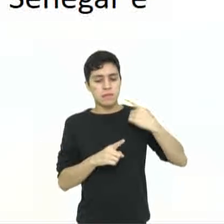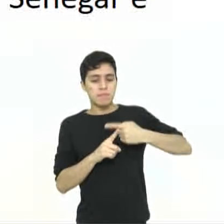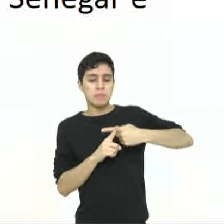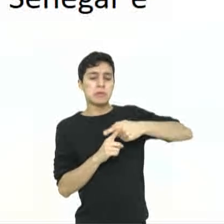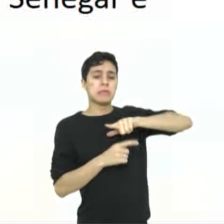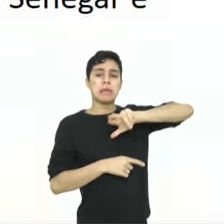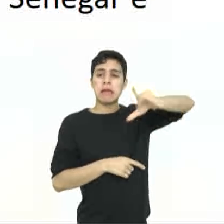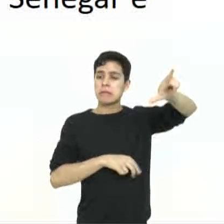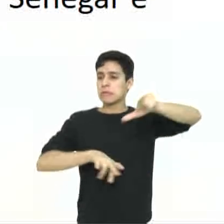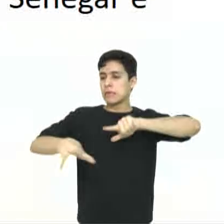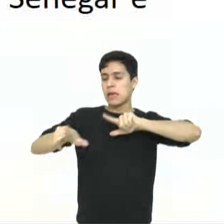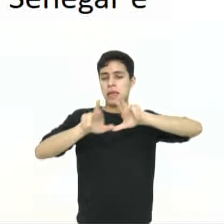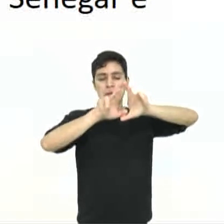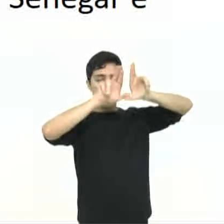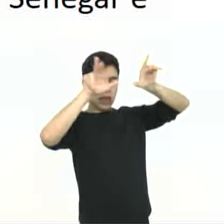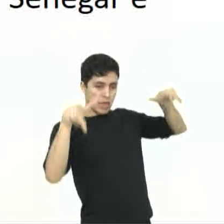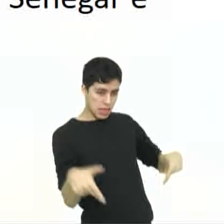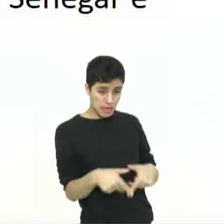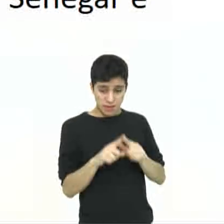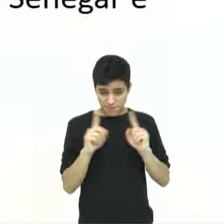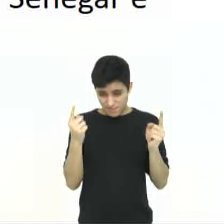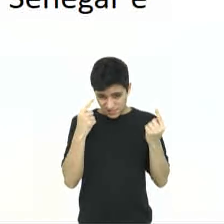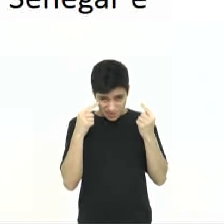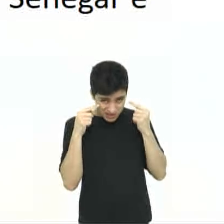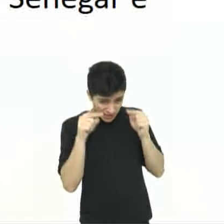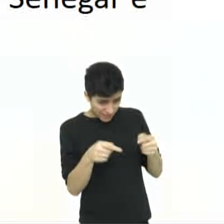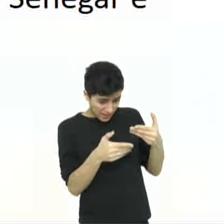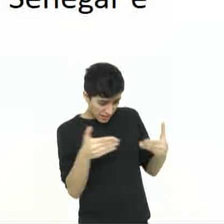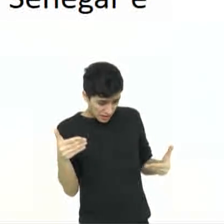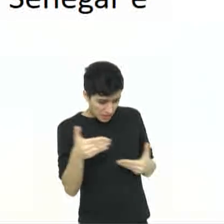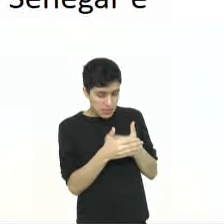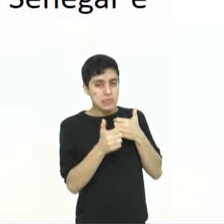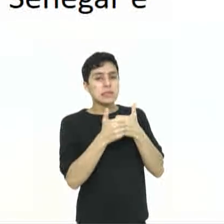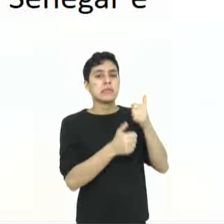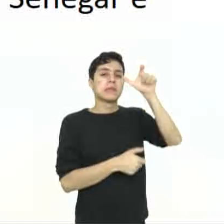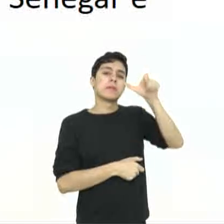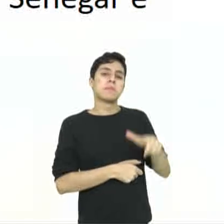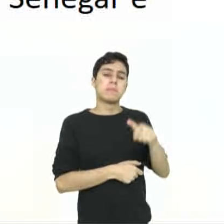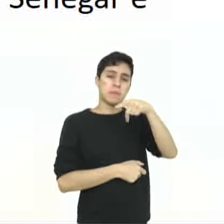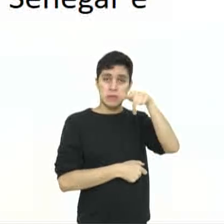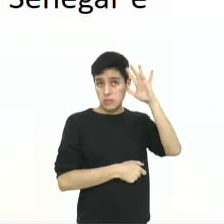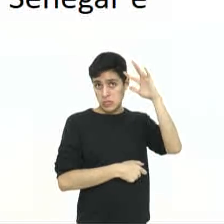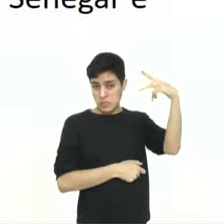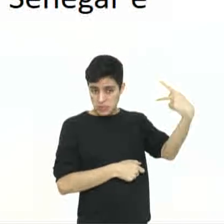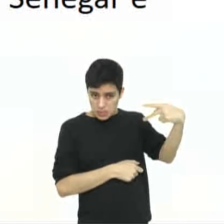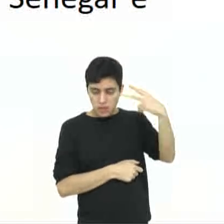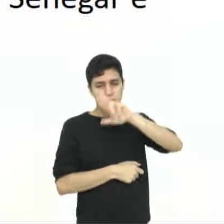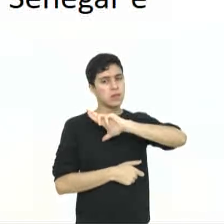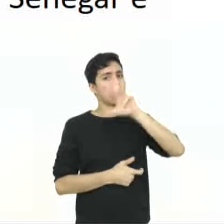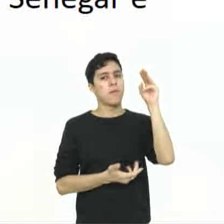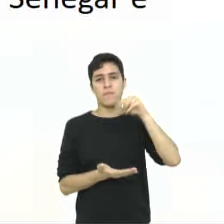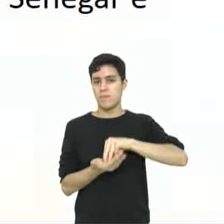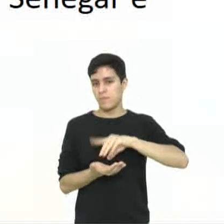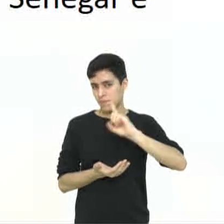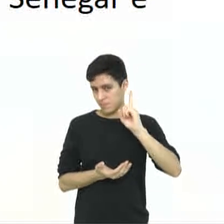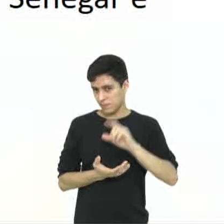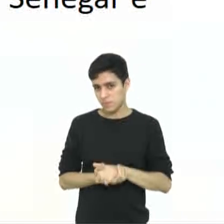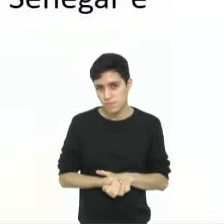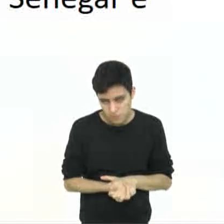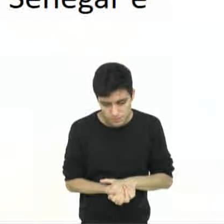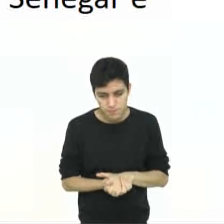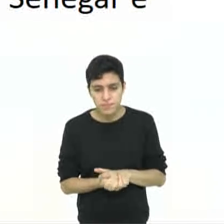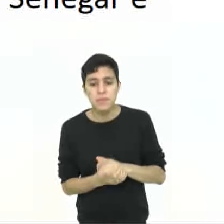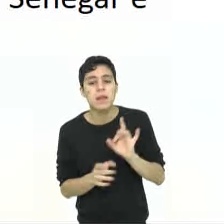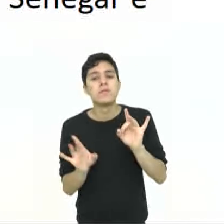diferenças étnicas. Mas aqui, nesse slide, segundo o professor, não é o motivo, e sim